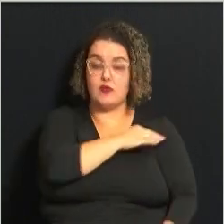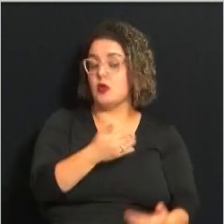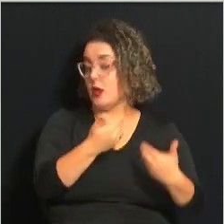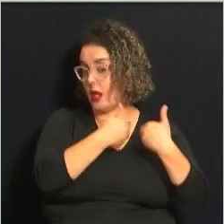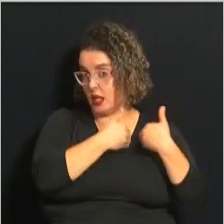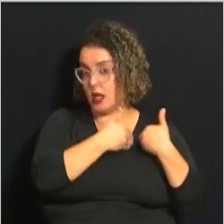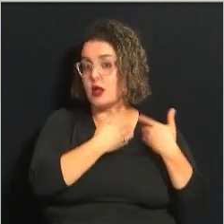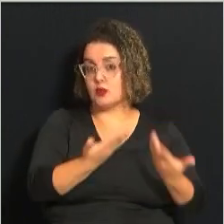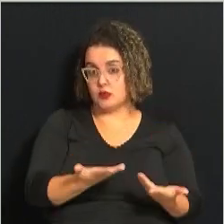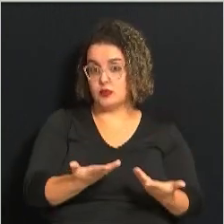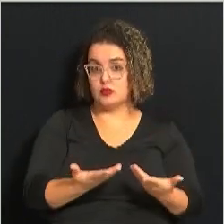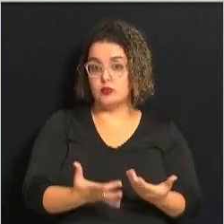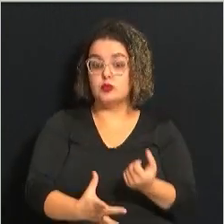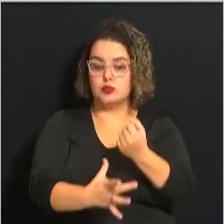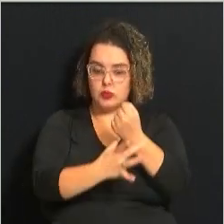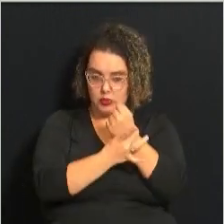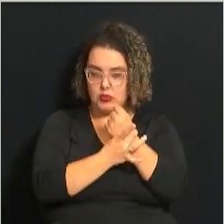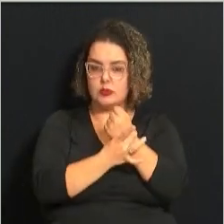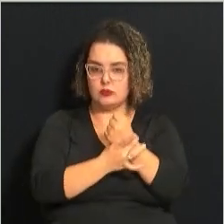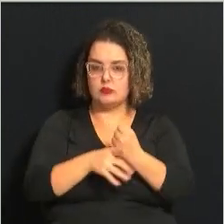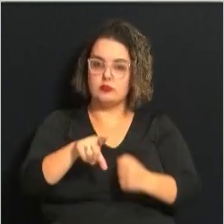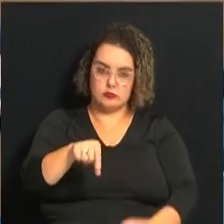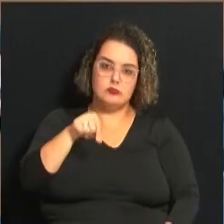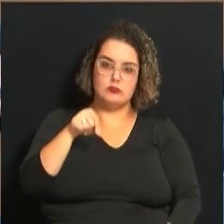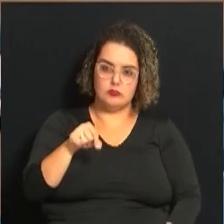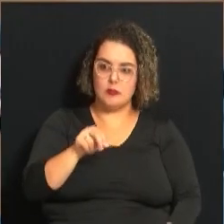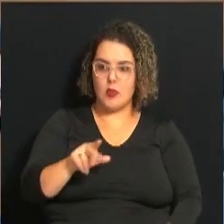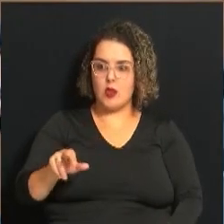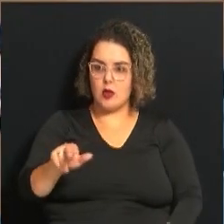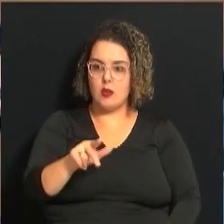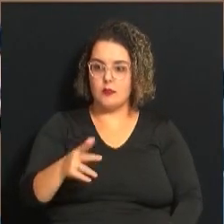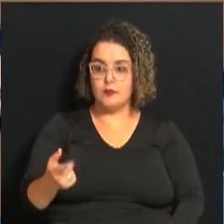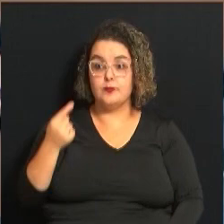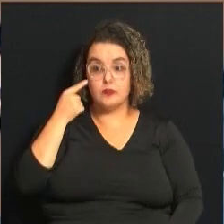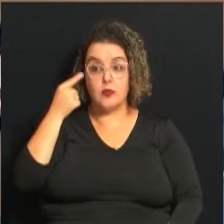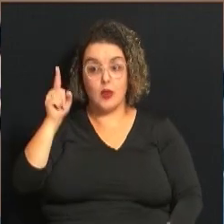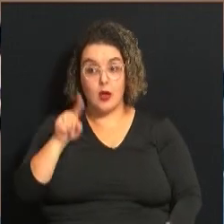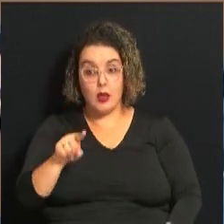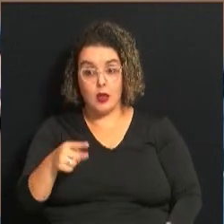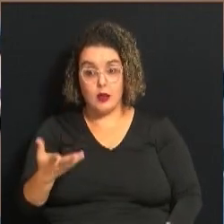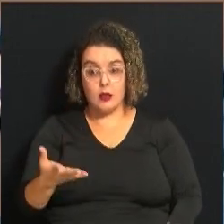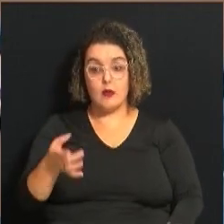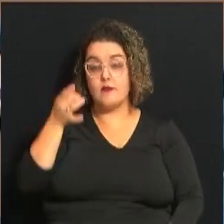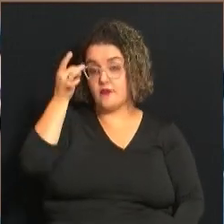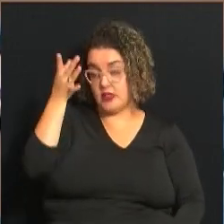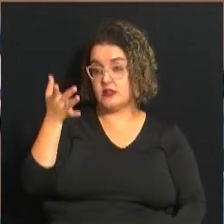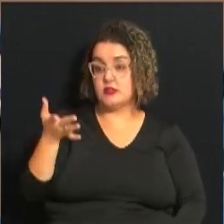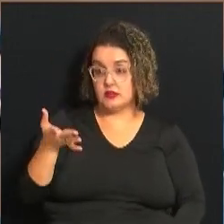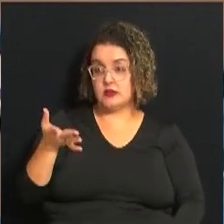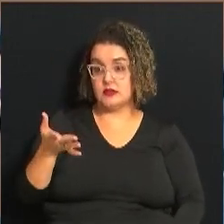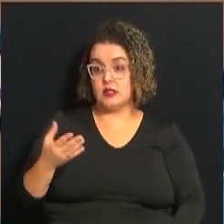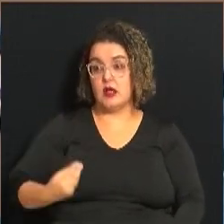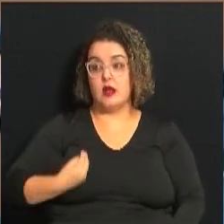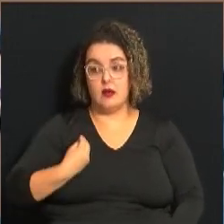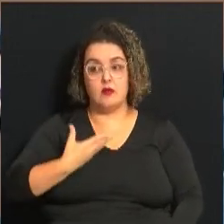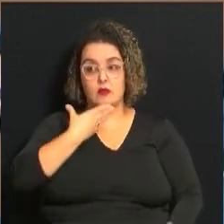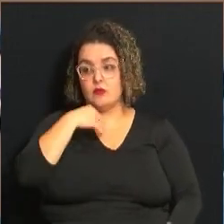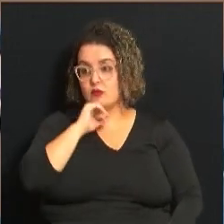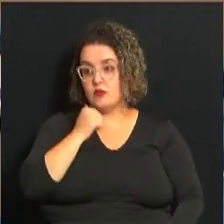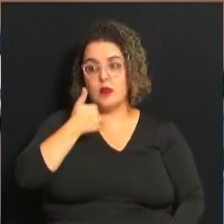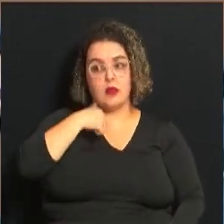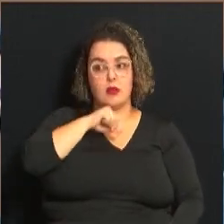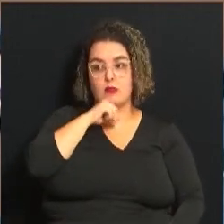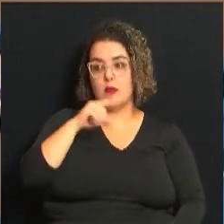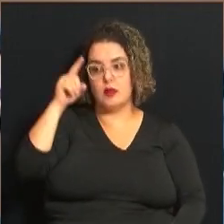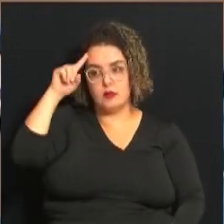por assegurar essa opção para os irmãos. A ideia justamente é facilitar, a vida dos pais. A gente sabe que a correria do dia a